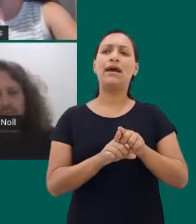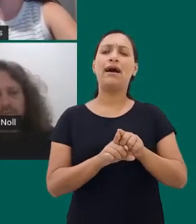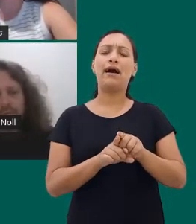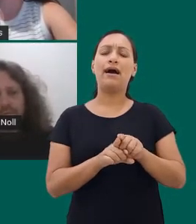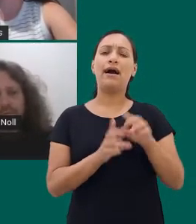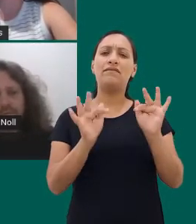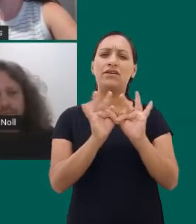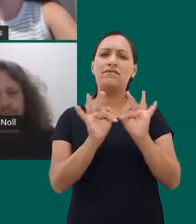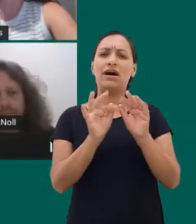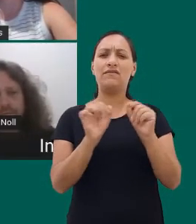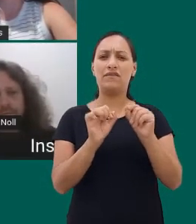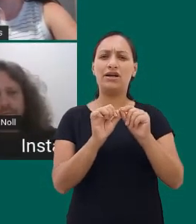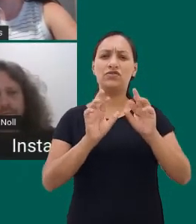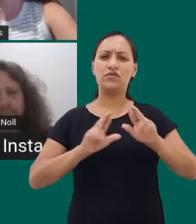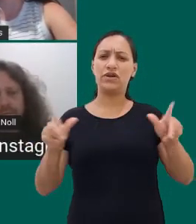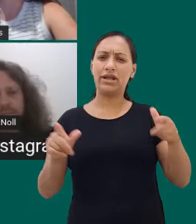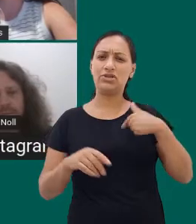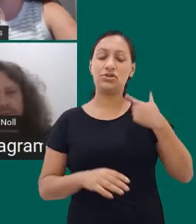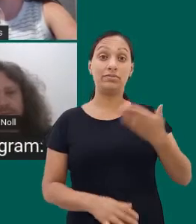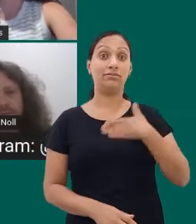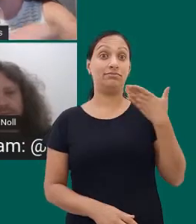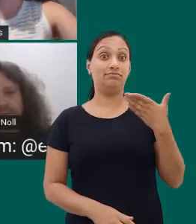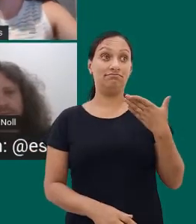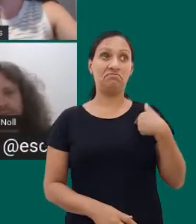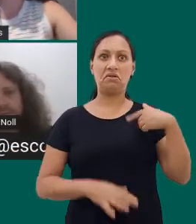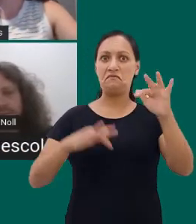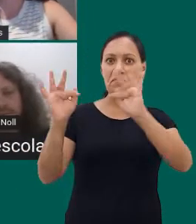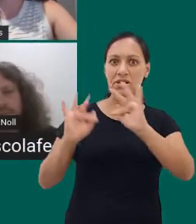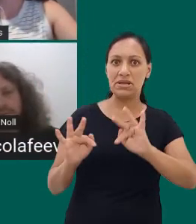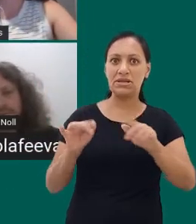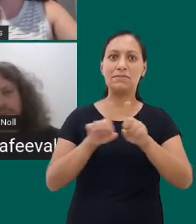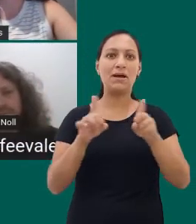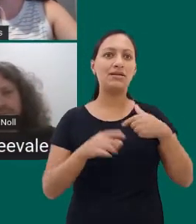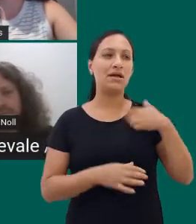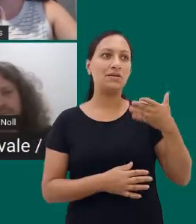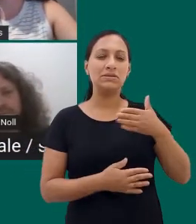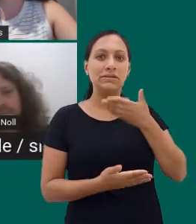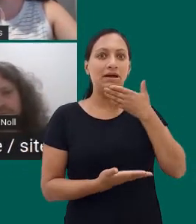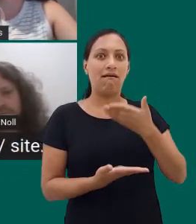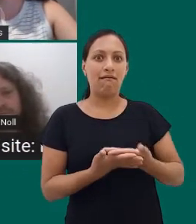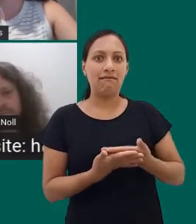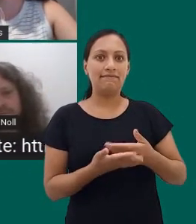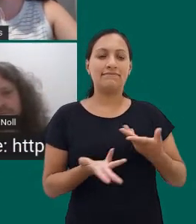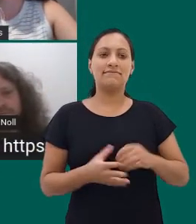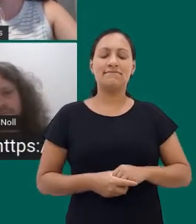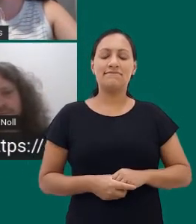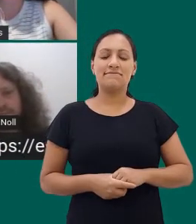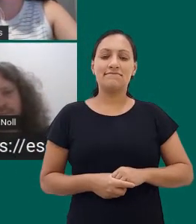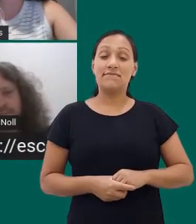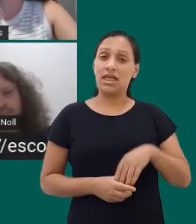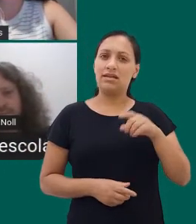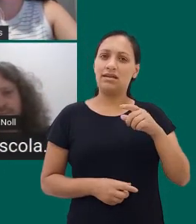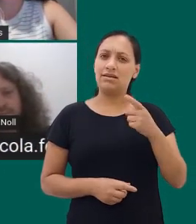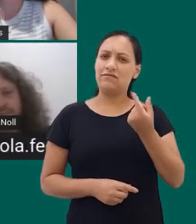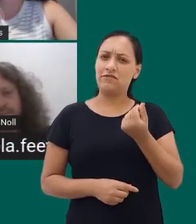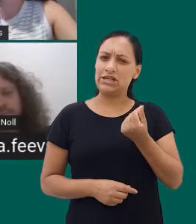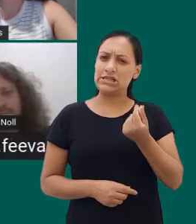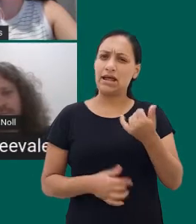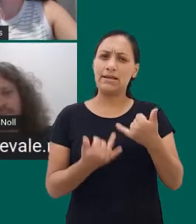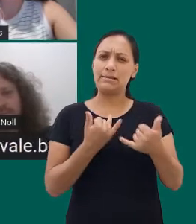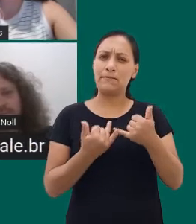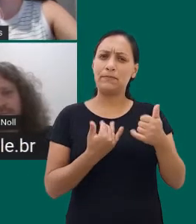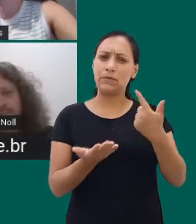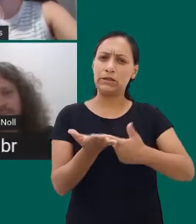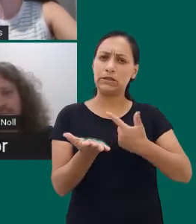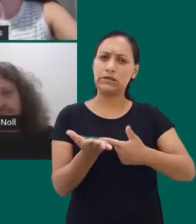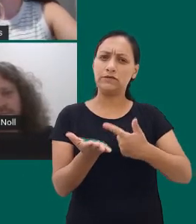me apavora não, me deixa feliz e depois me apavora um pouco, né? Porque é questão financeira, né? Livro didático é